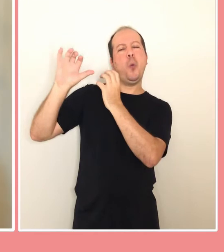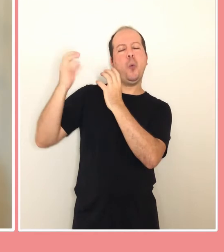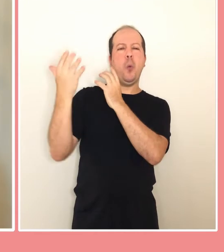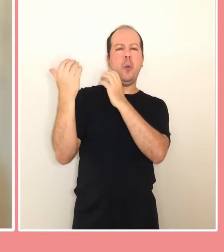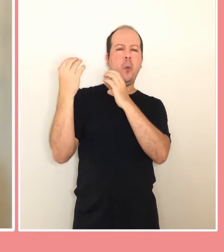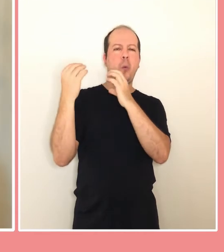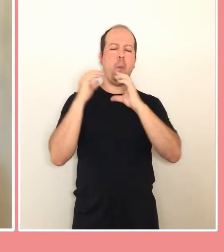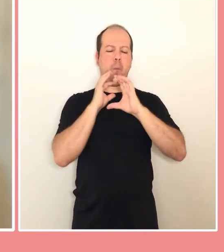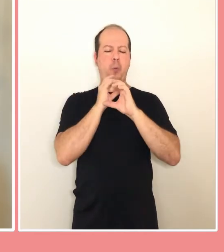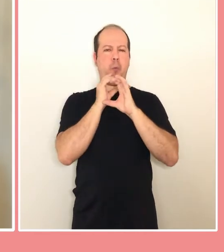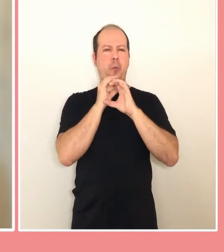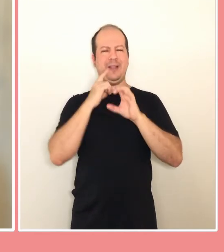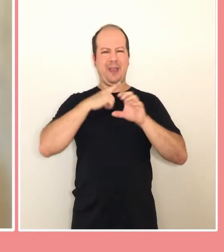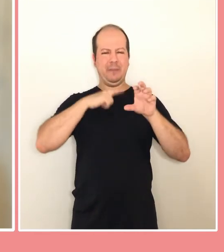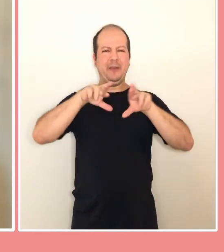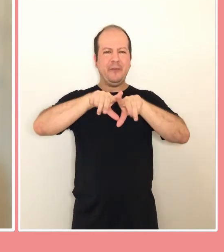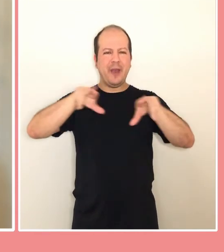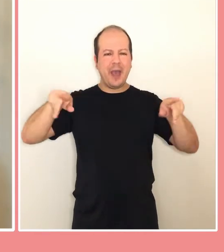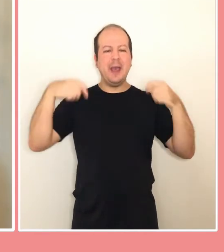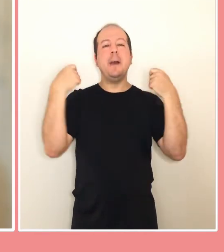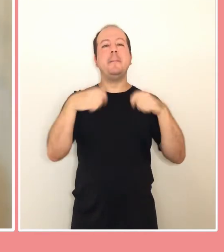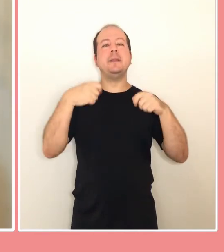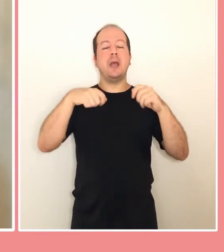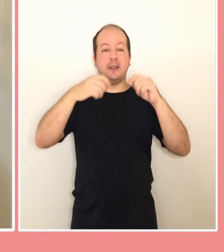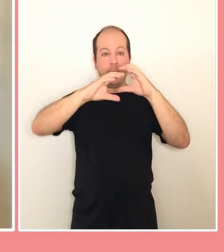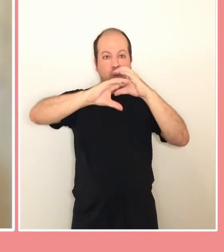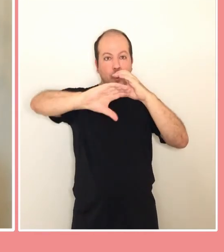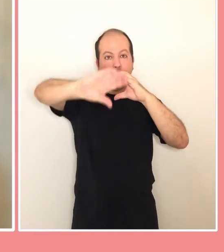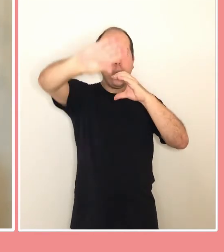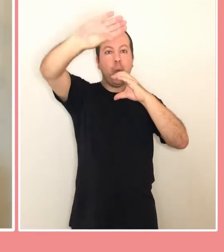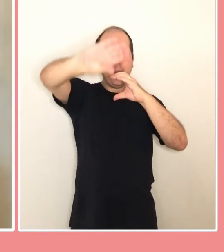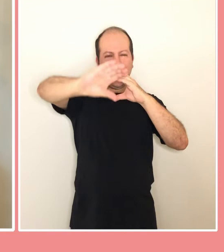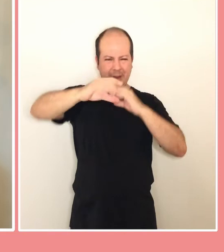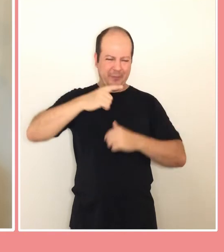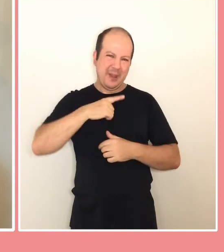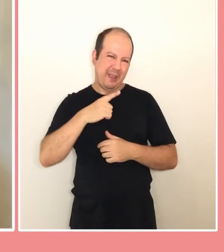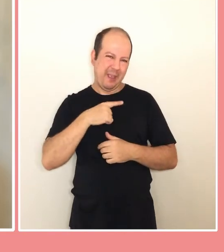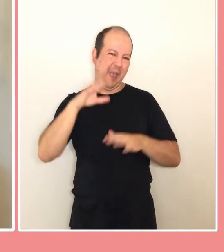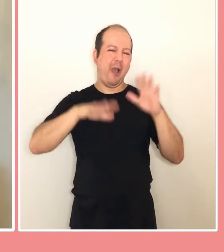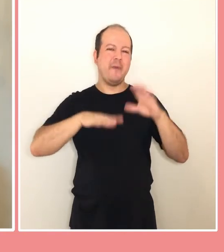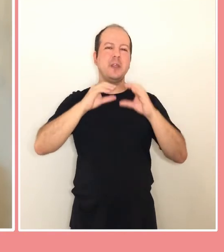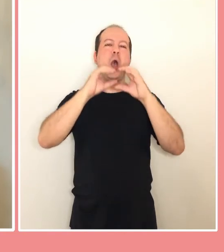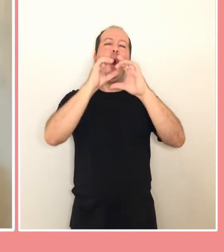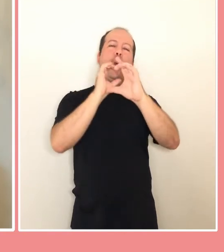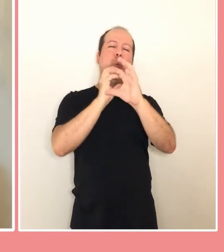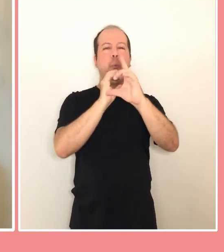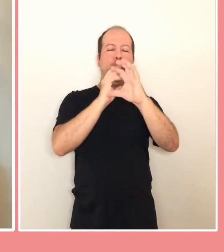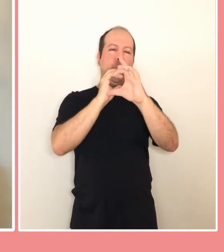trompete, eles têm uma campana, como se fosse um cone, um funil na ponta, né? Ele vai alargando. Então, para